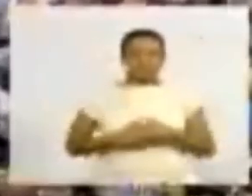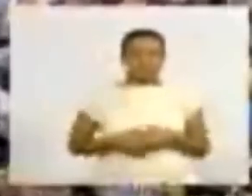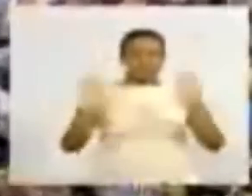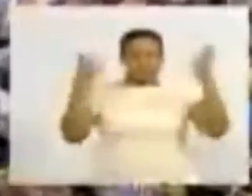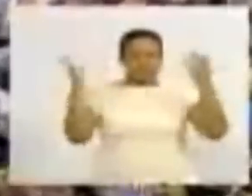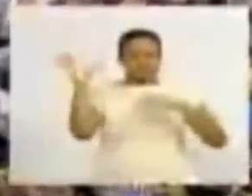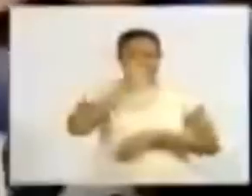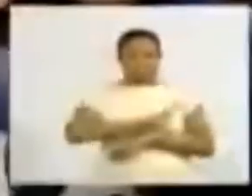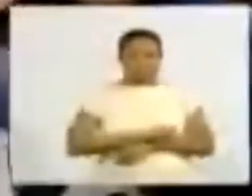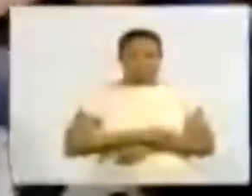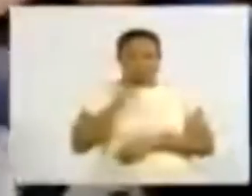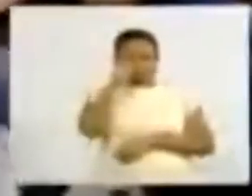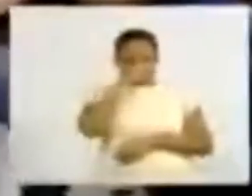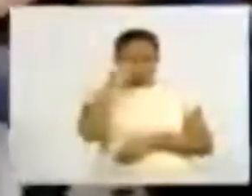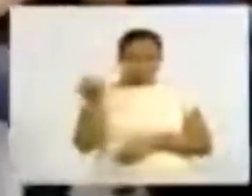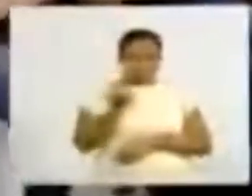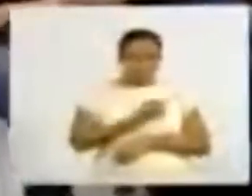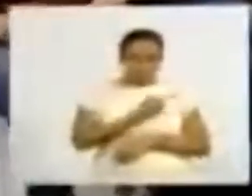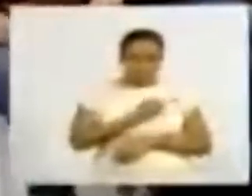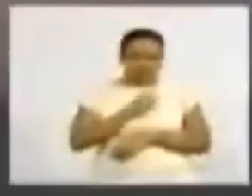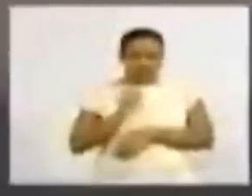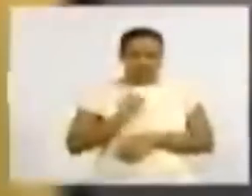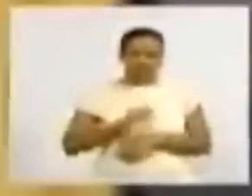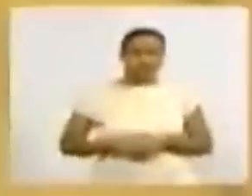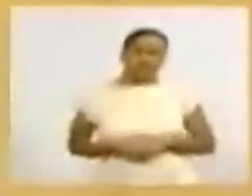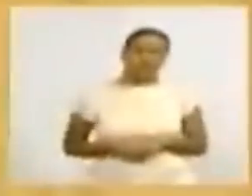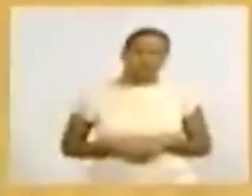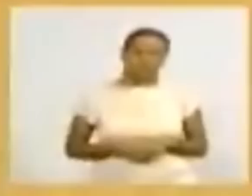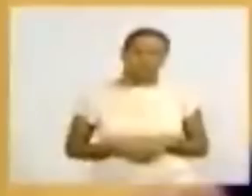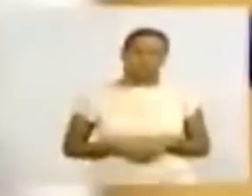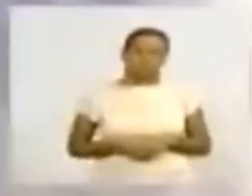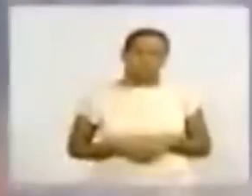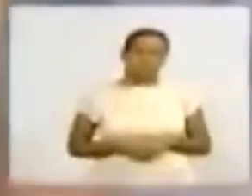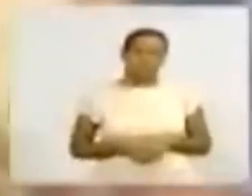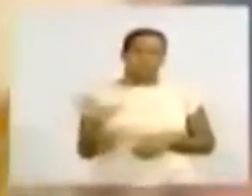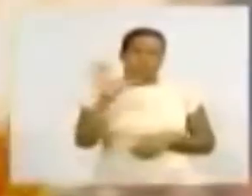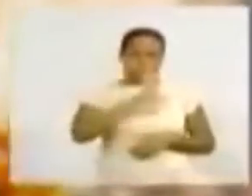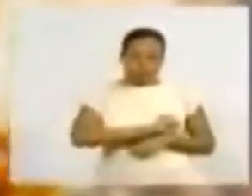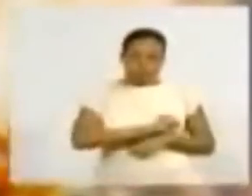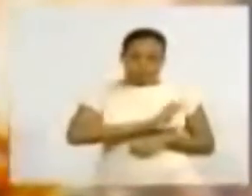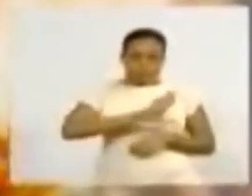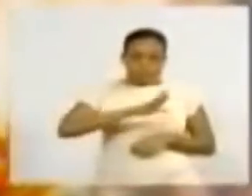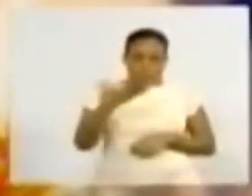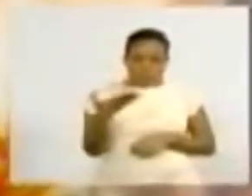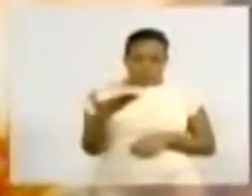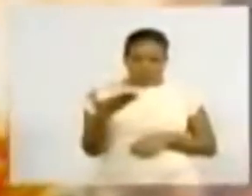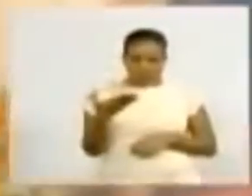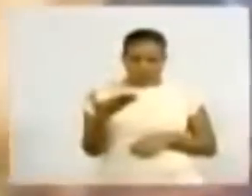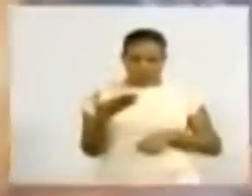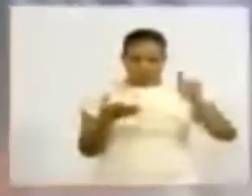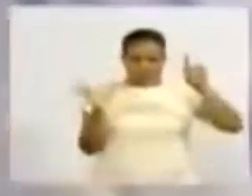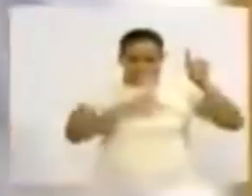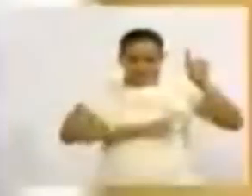E a festa da misericórdia nos recorda isso, que o amor, quando você é amado de um